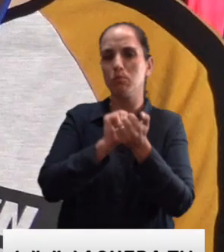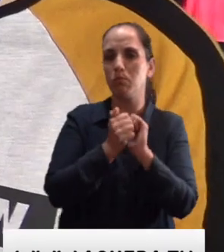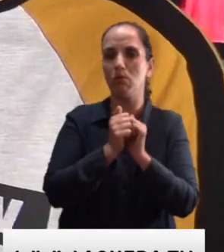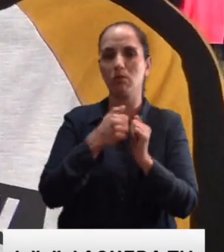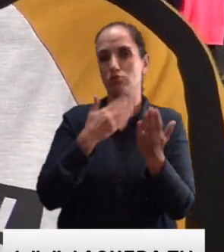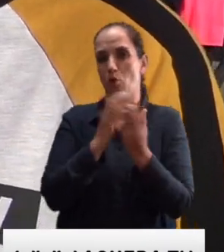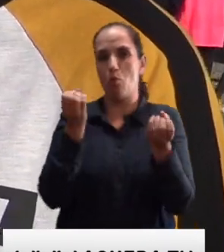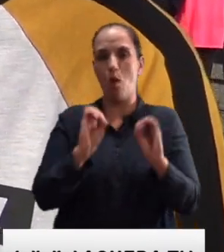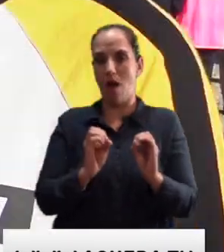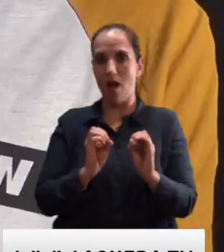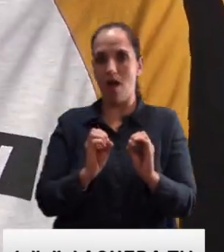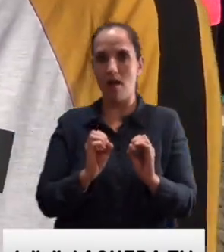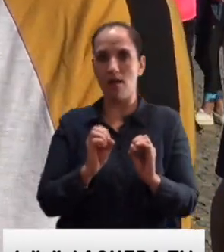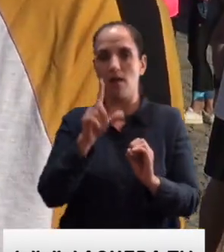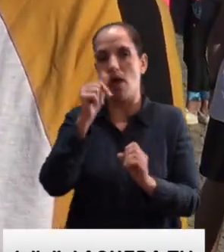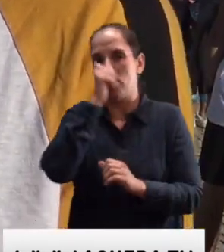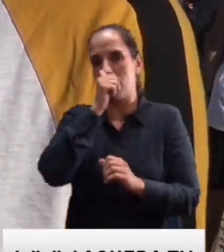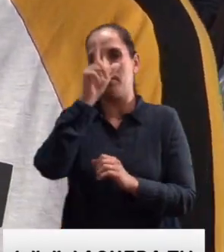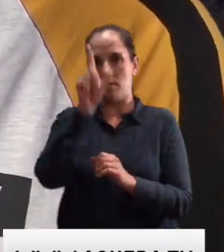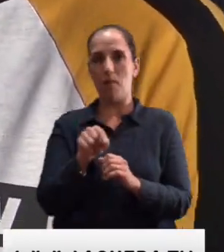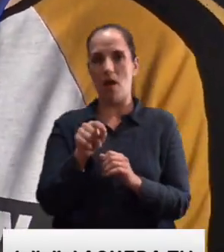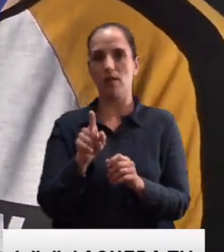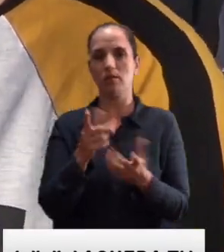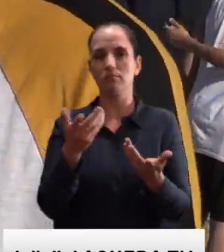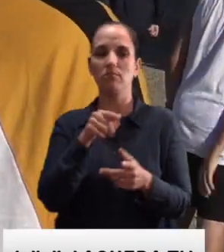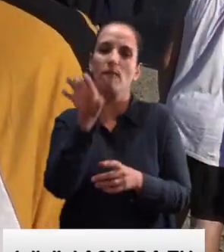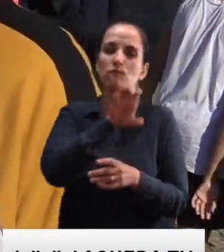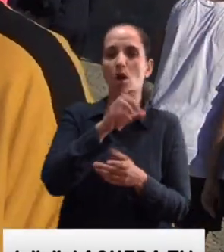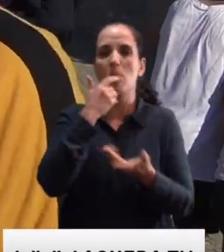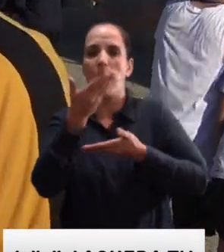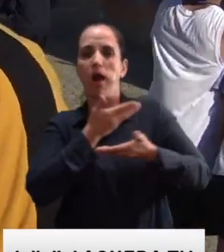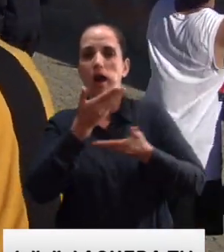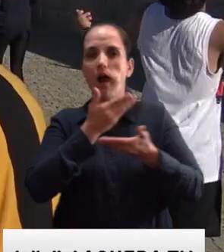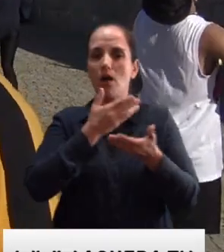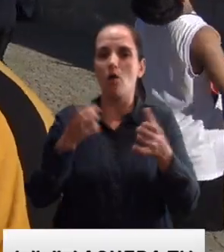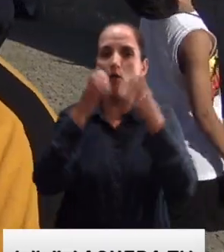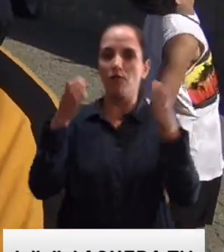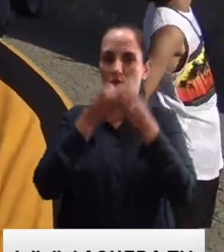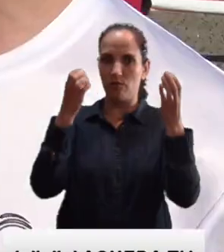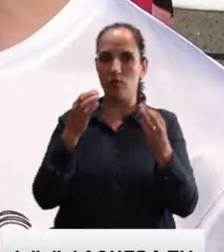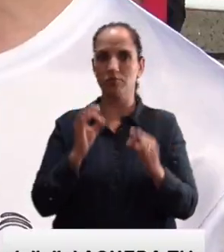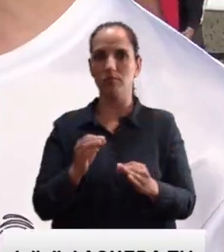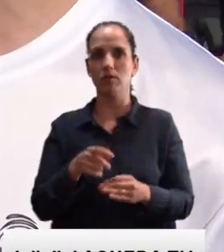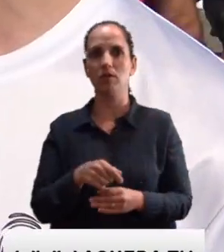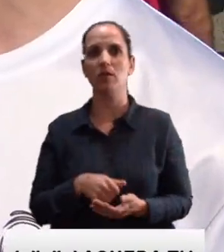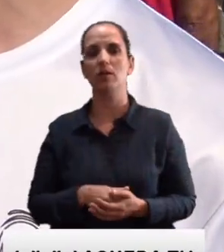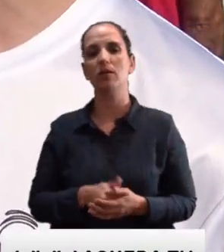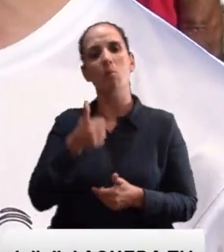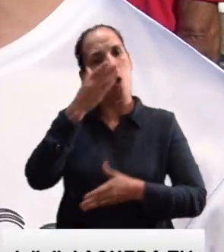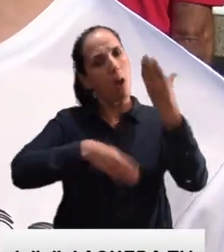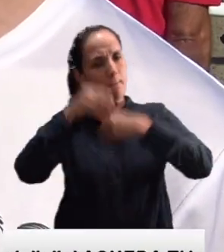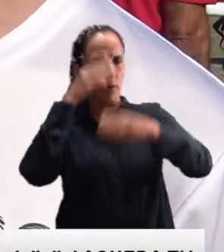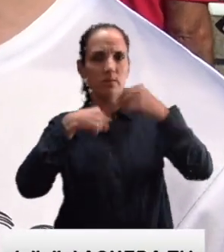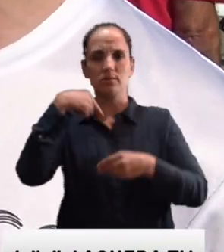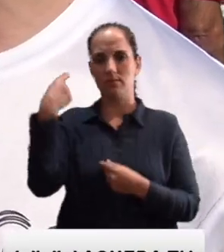desporto que não experimentam na escola. Recomendo, porque também é divertido e pronto, é uma forma de conviver com as pessoas.